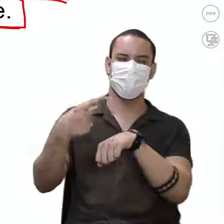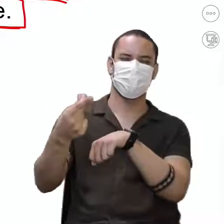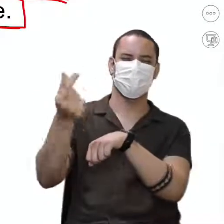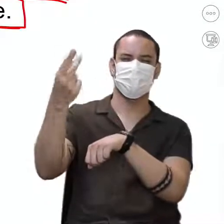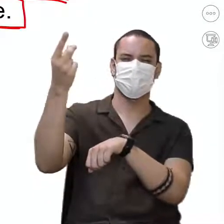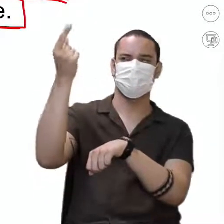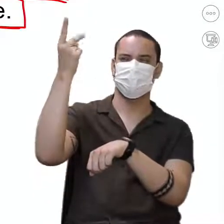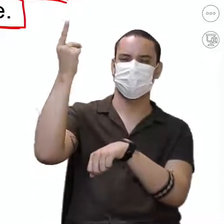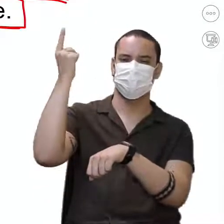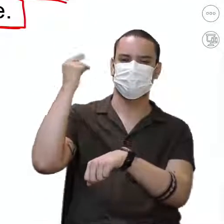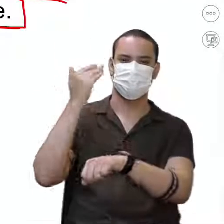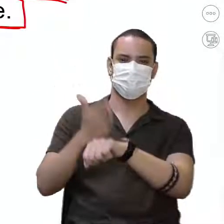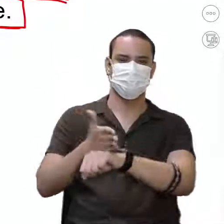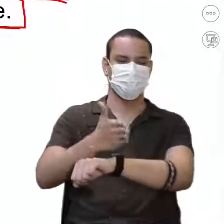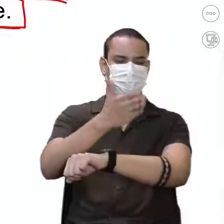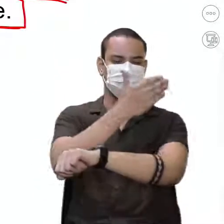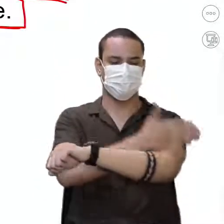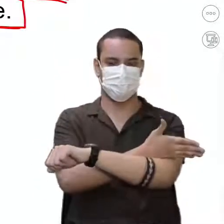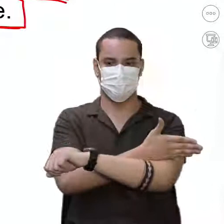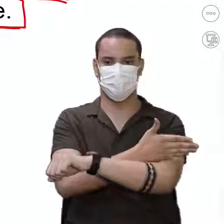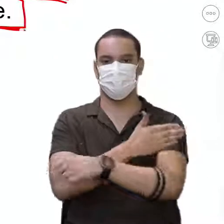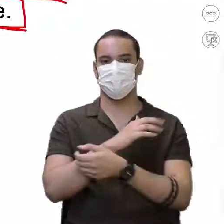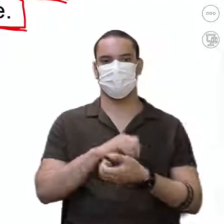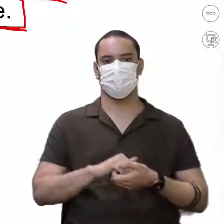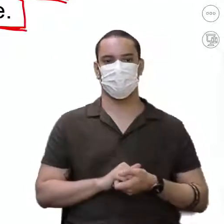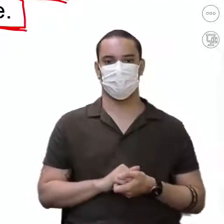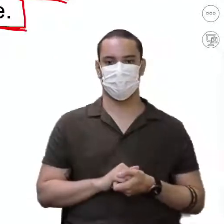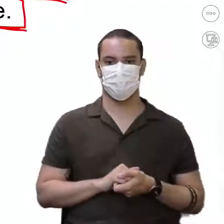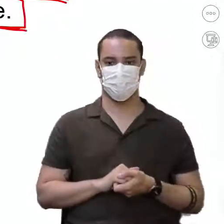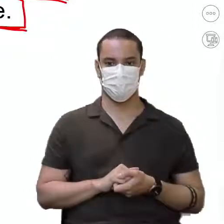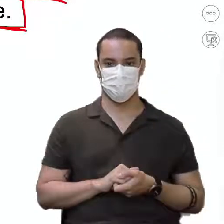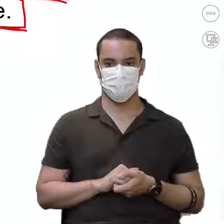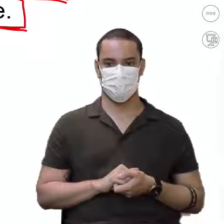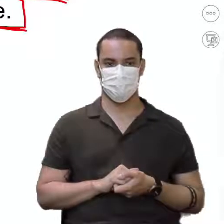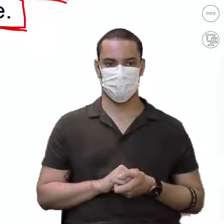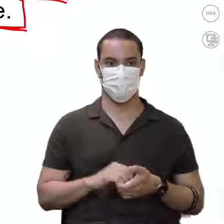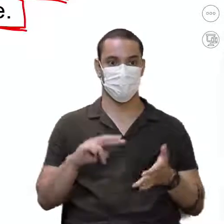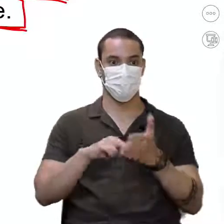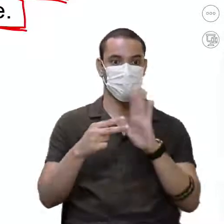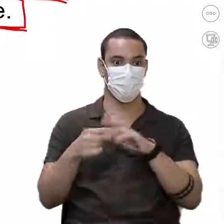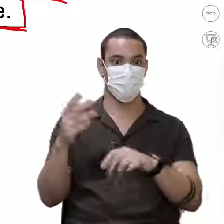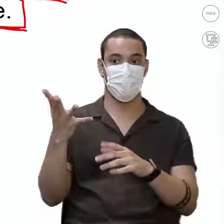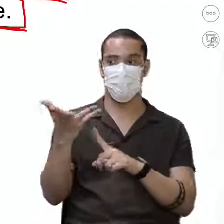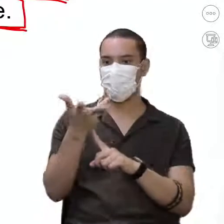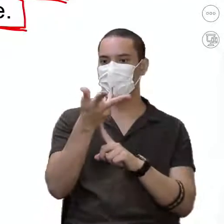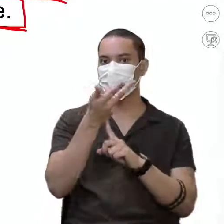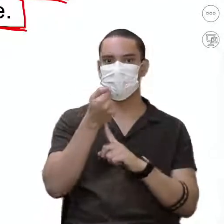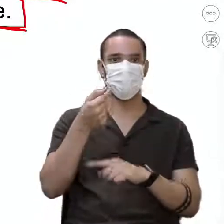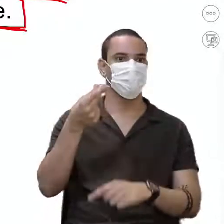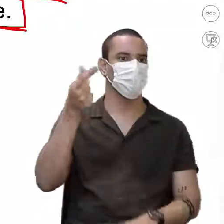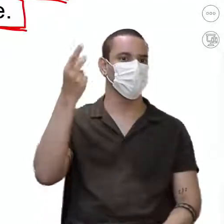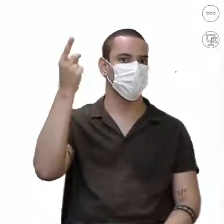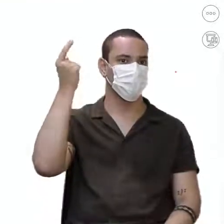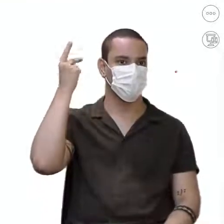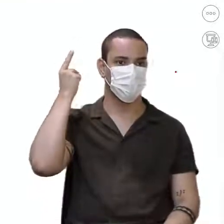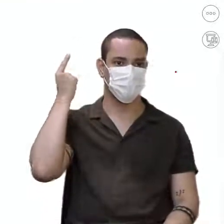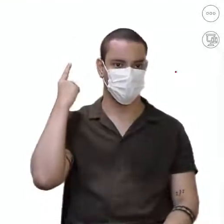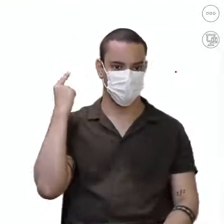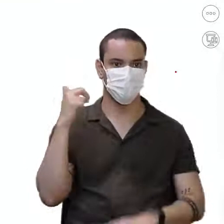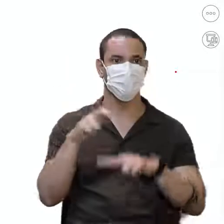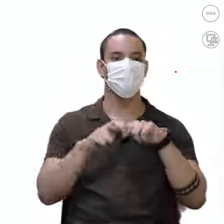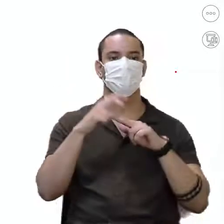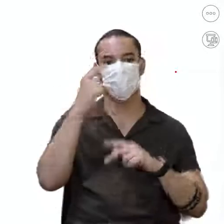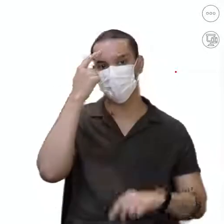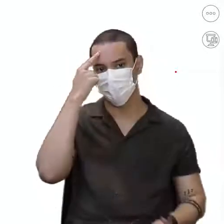that goes back to the Stone Age, época da pedra, que essa arte ela é extremamente antiga. Então, aqui a ideia